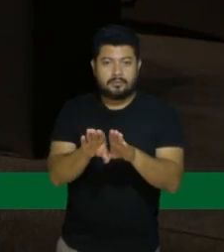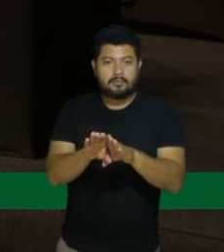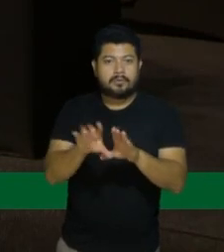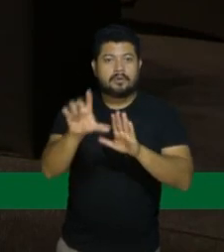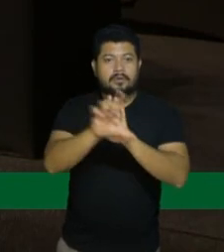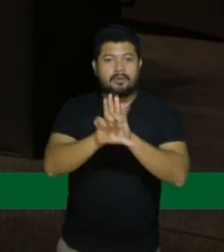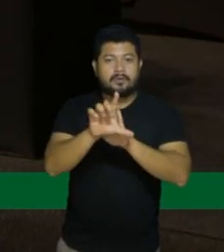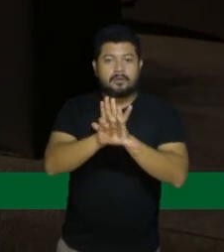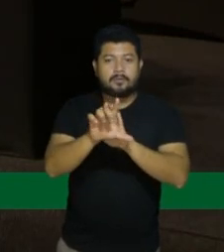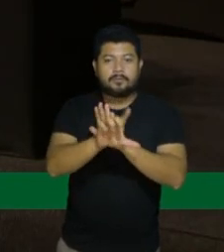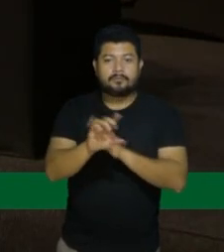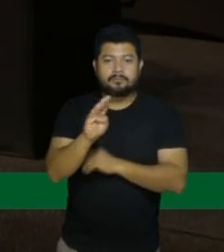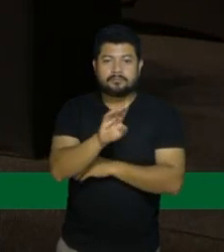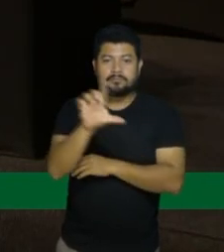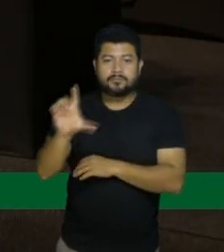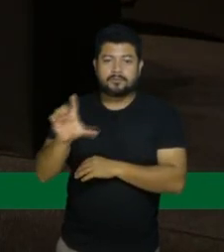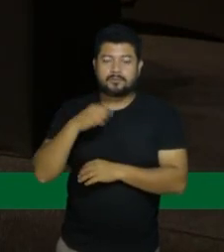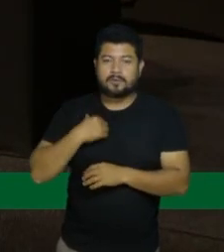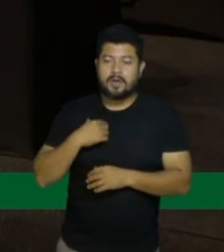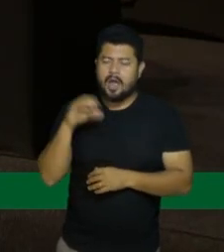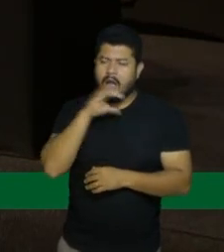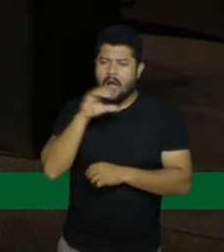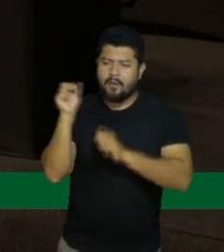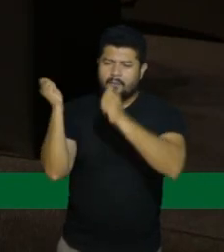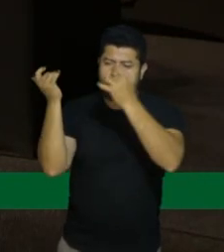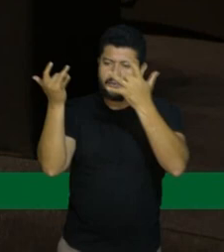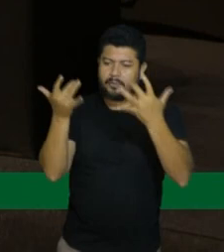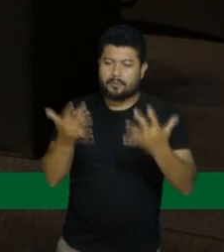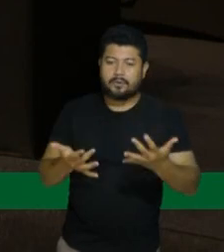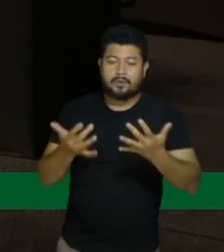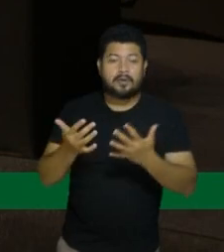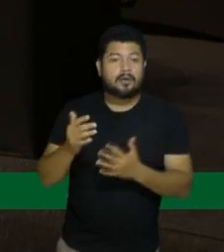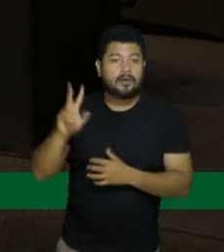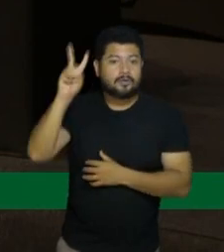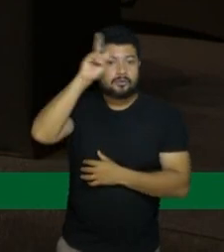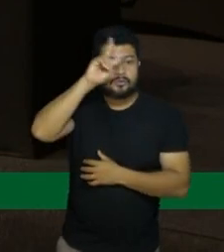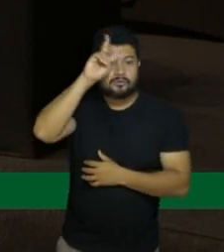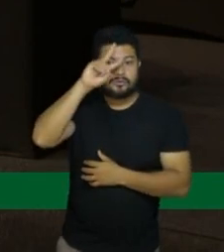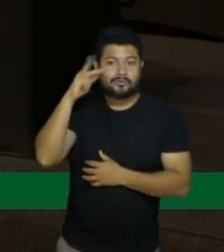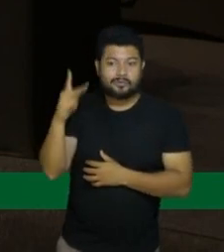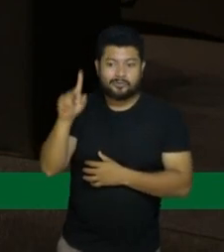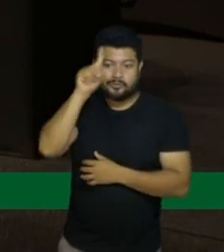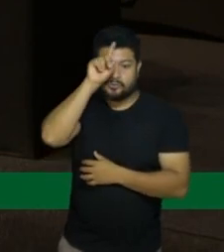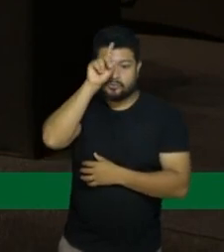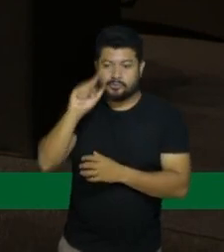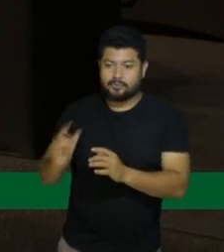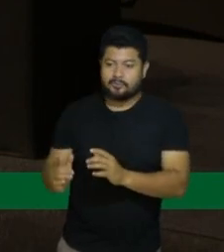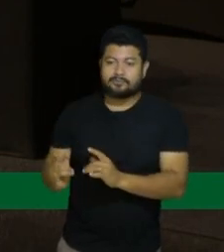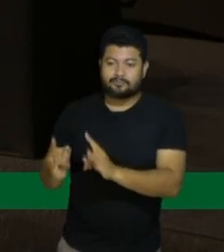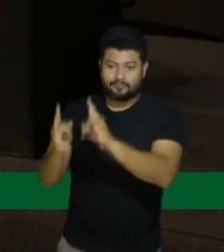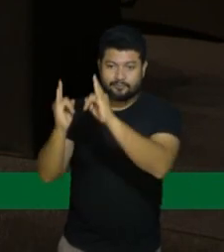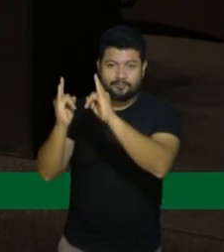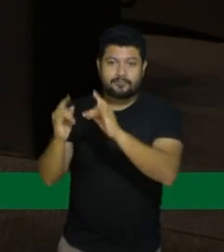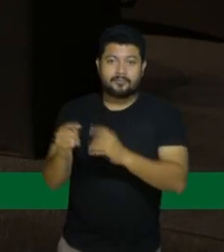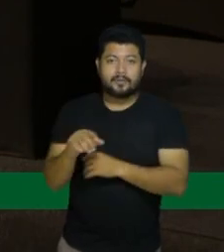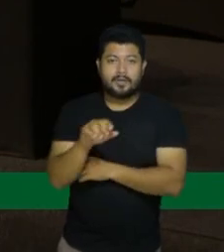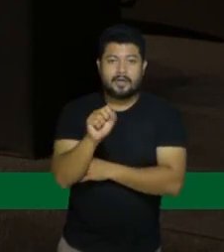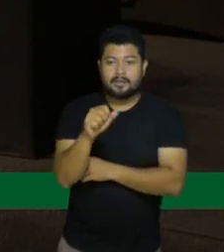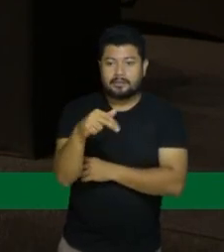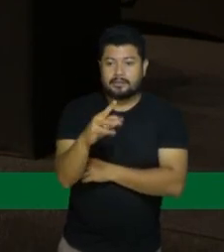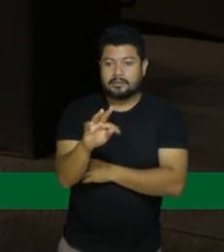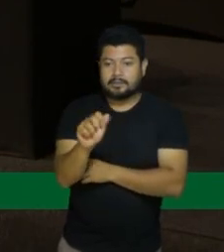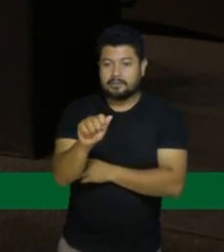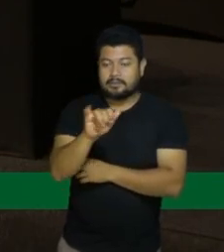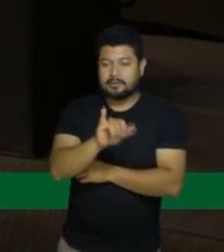um breve histórico do Hospital Santa Isabel tive a grata surpresa e agradeço